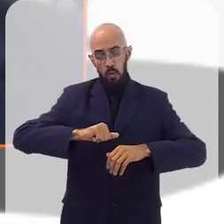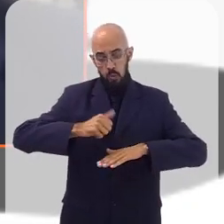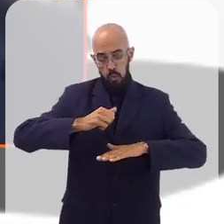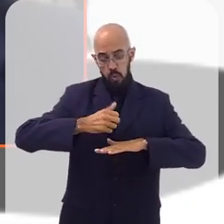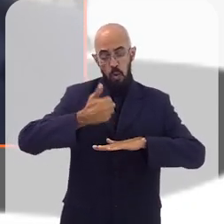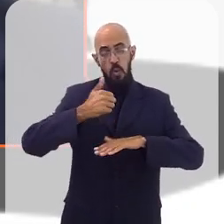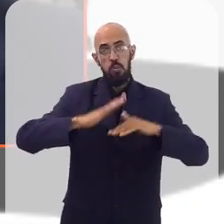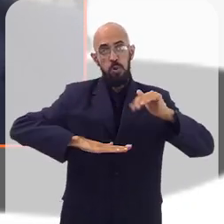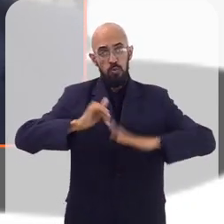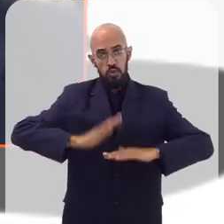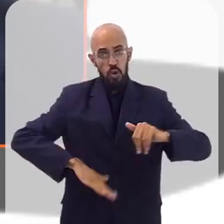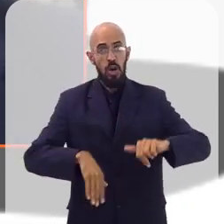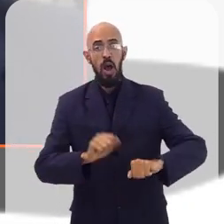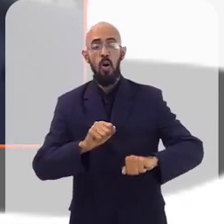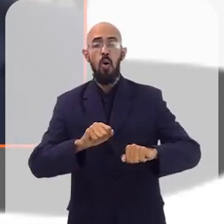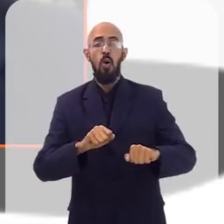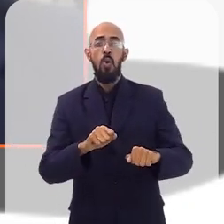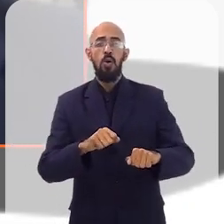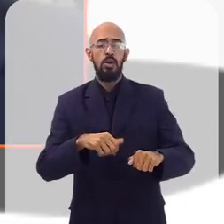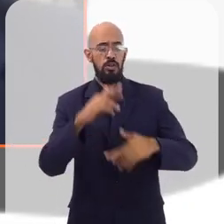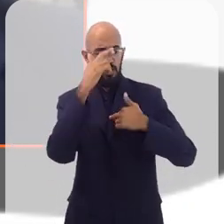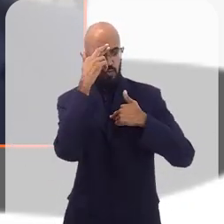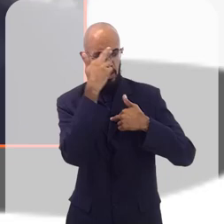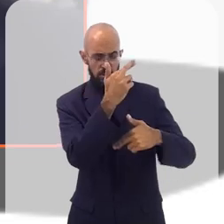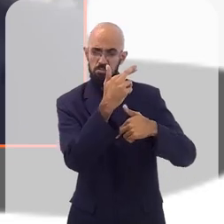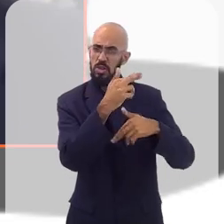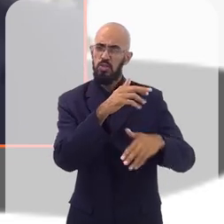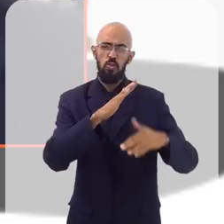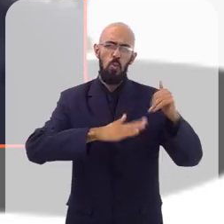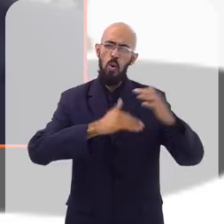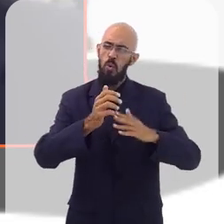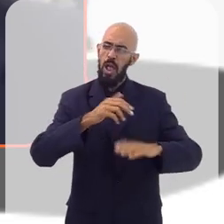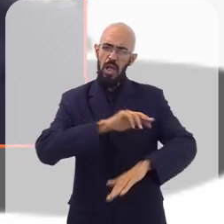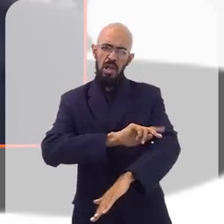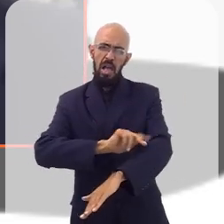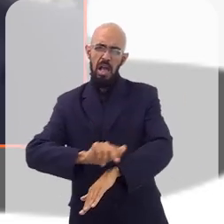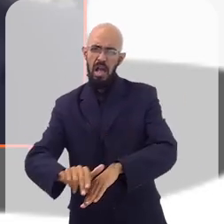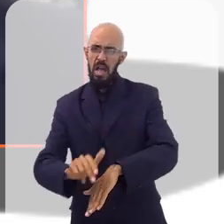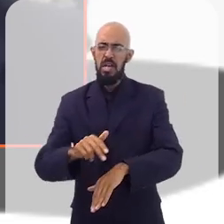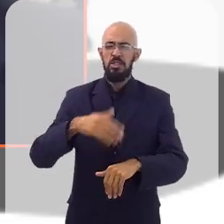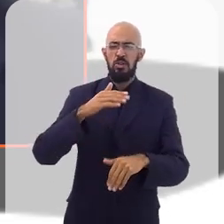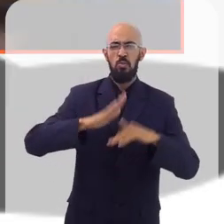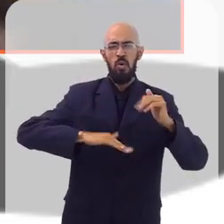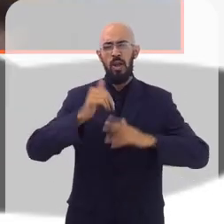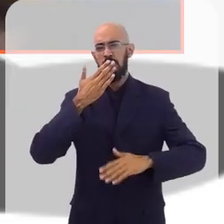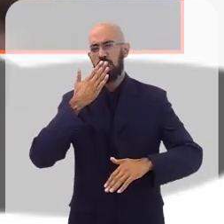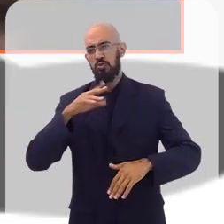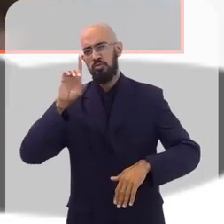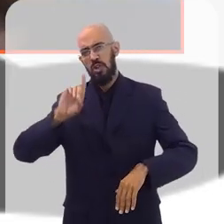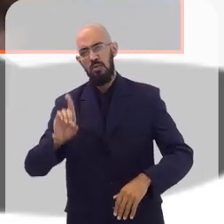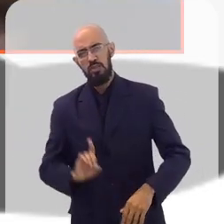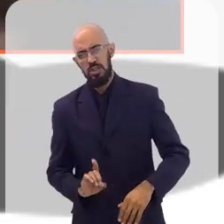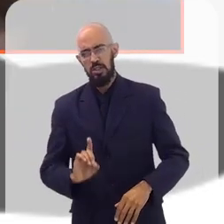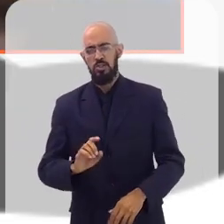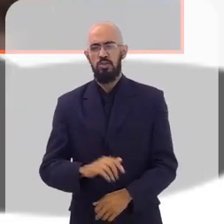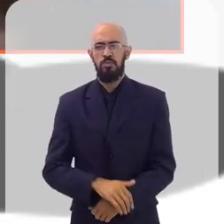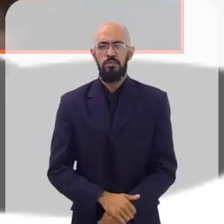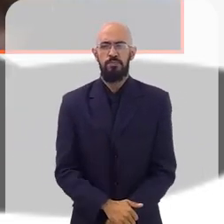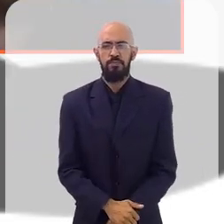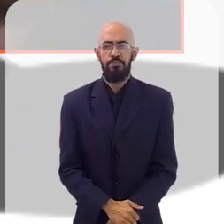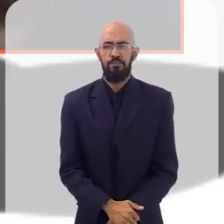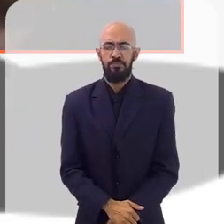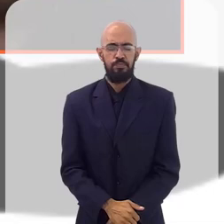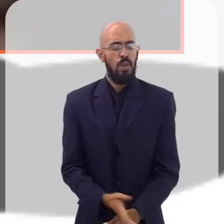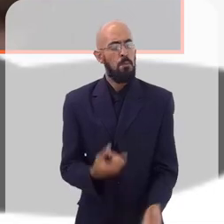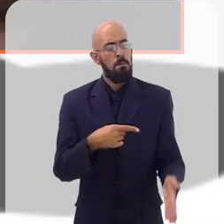no mercado de trabalho qualificadas e que as pessoas respeitam uma as outras Independente de cor